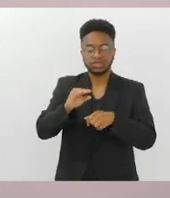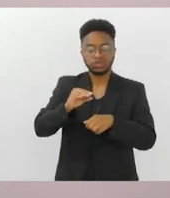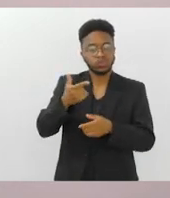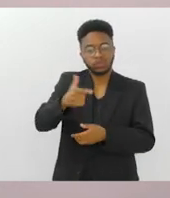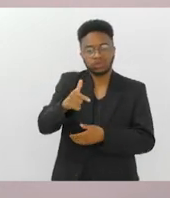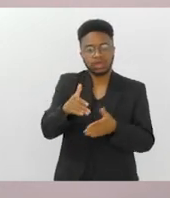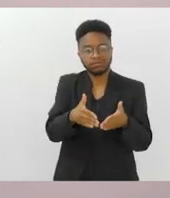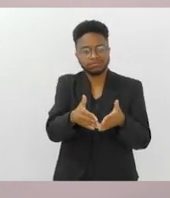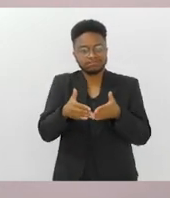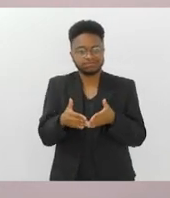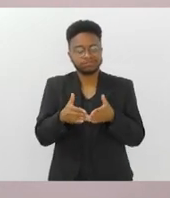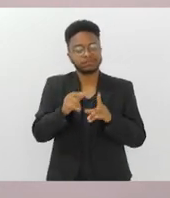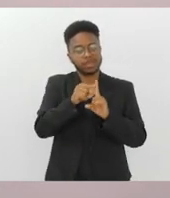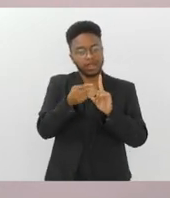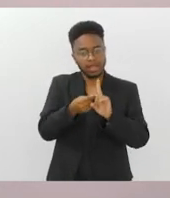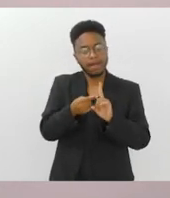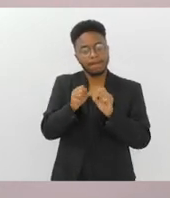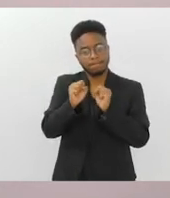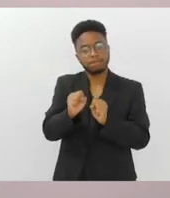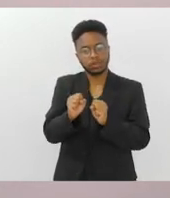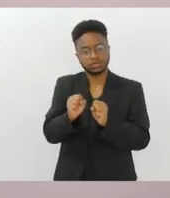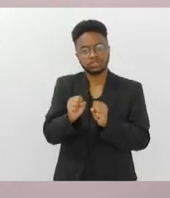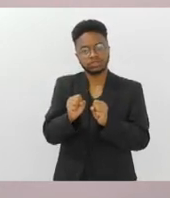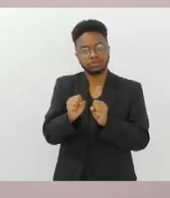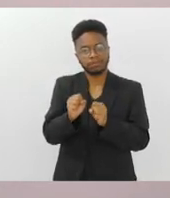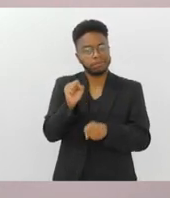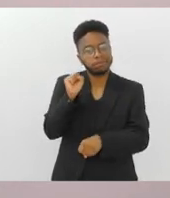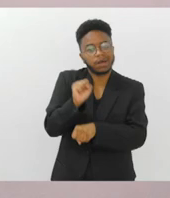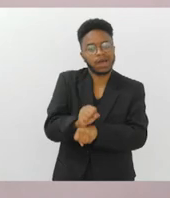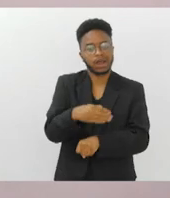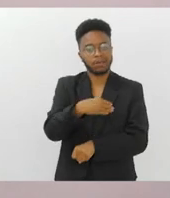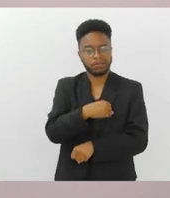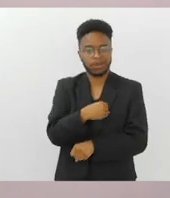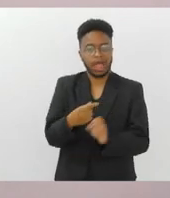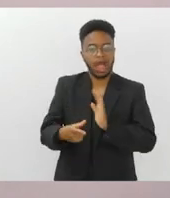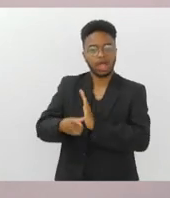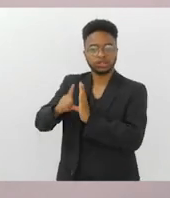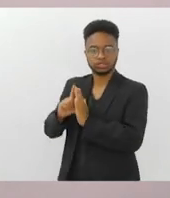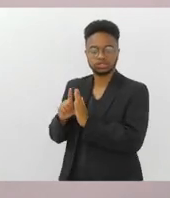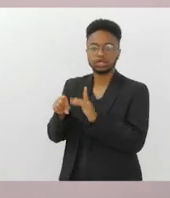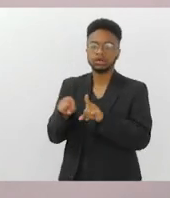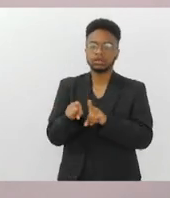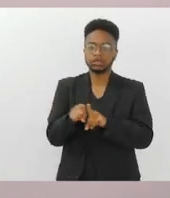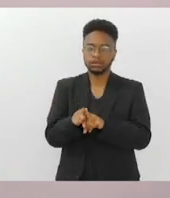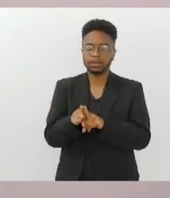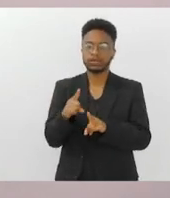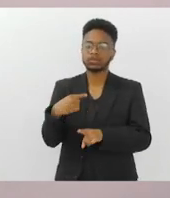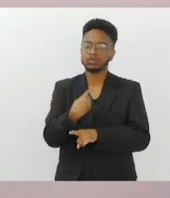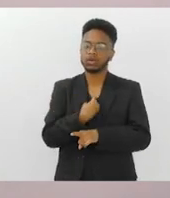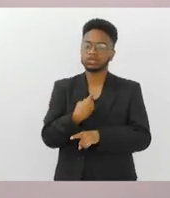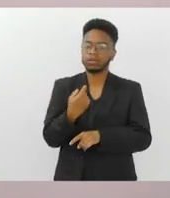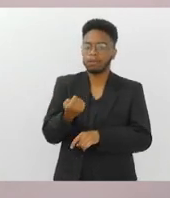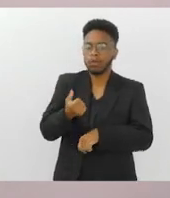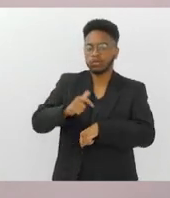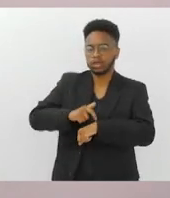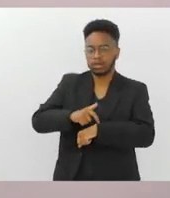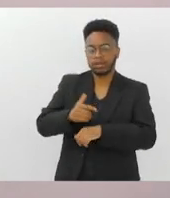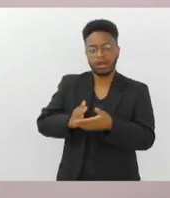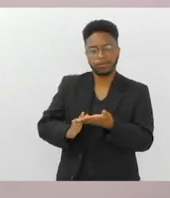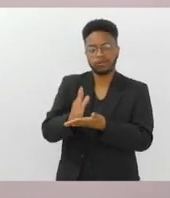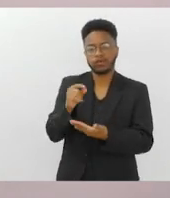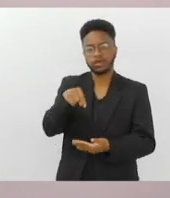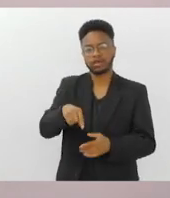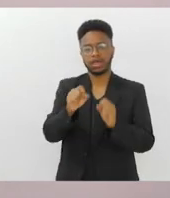pode interromper precocemente o processo de amamentação. Inclusive dizer que a gente recentemente aprovou aqui na